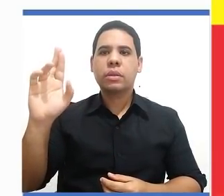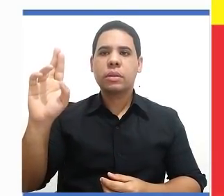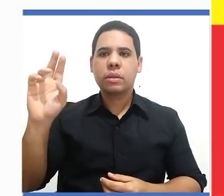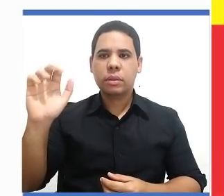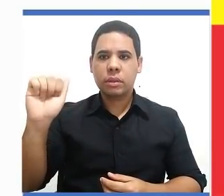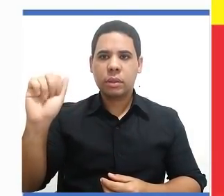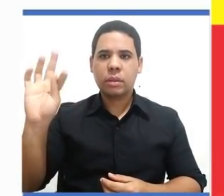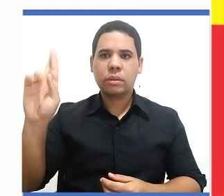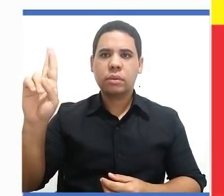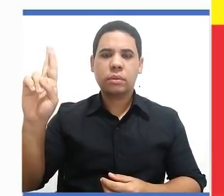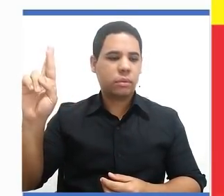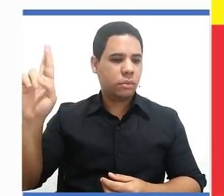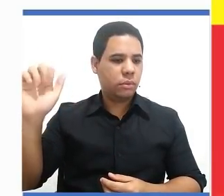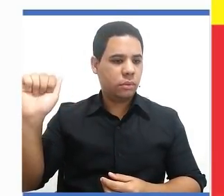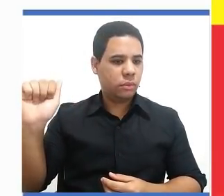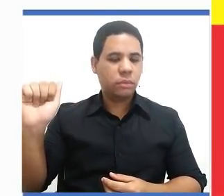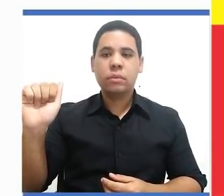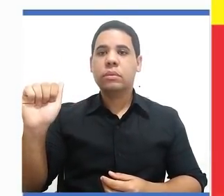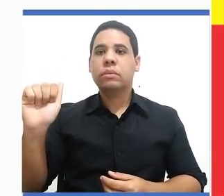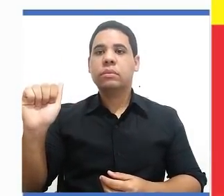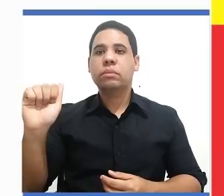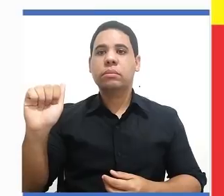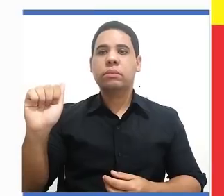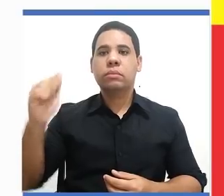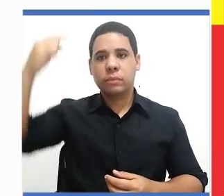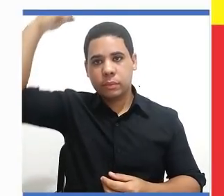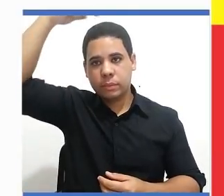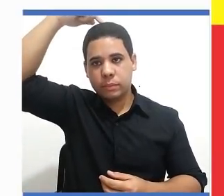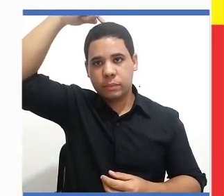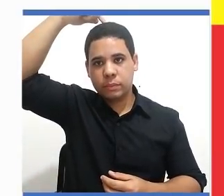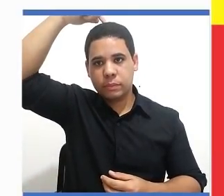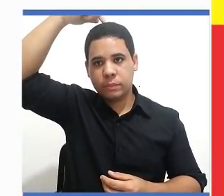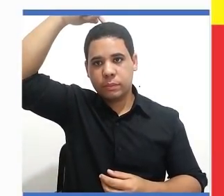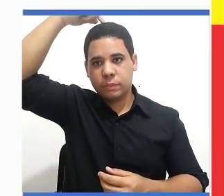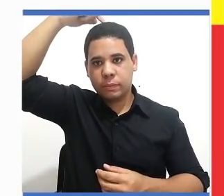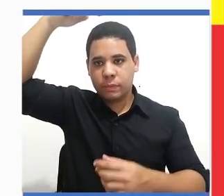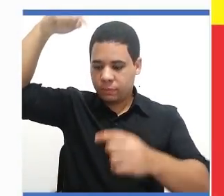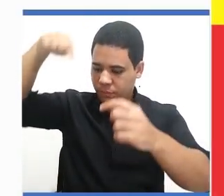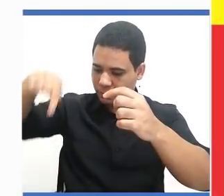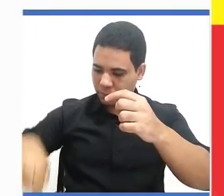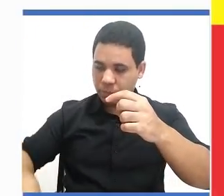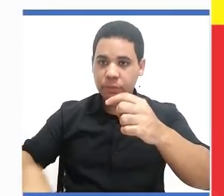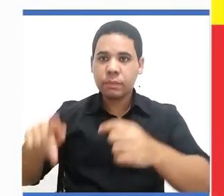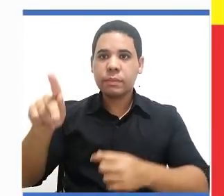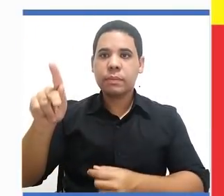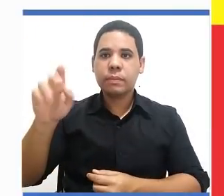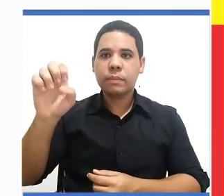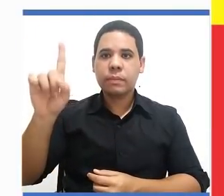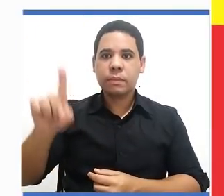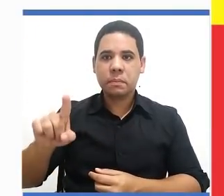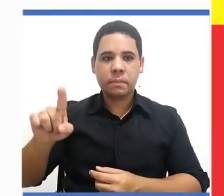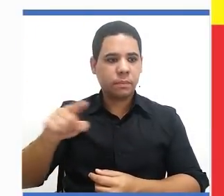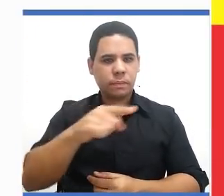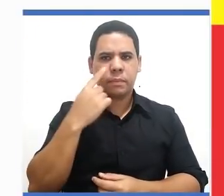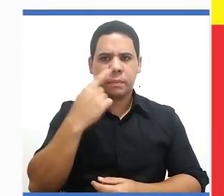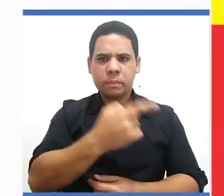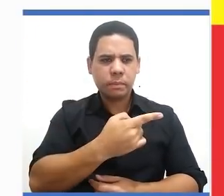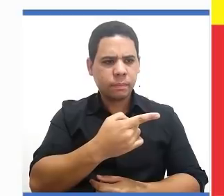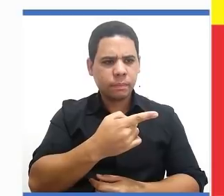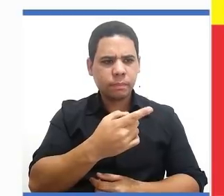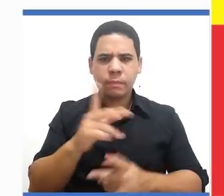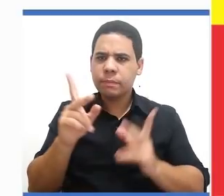Então, a educação física usa a estatura dos indivíduos. Vai da ponta da